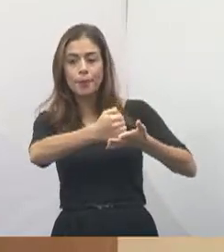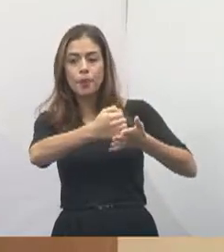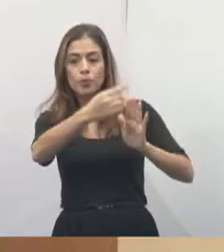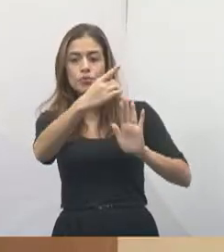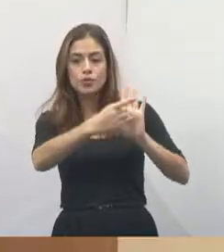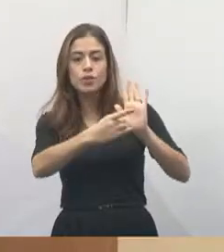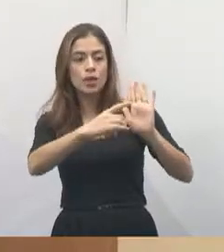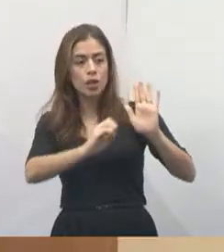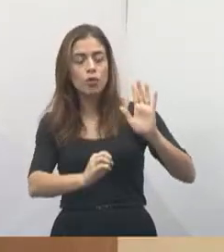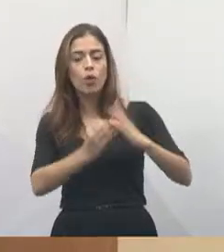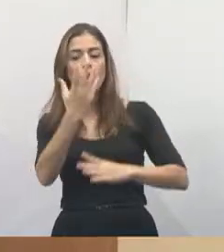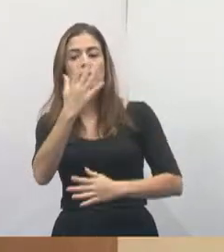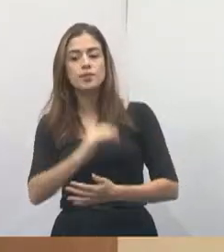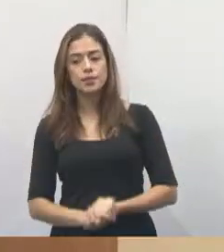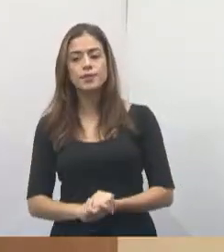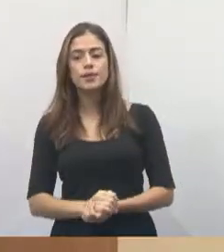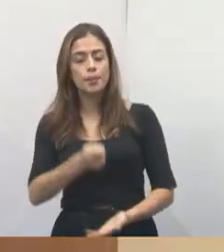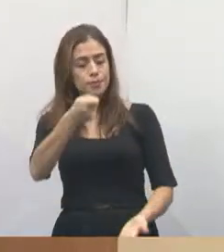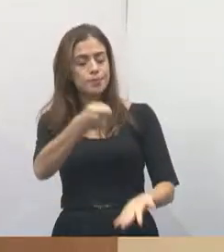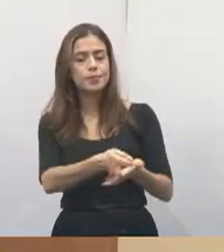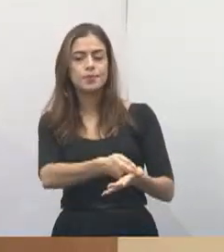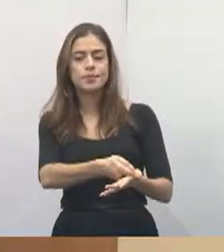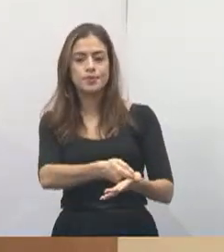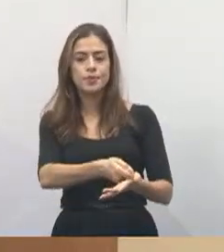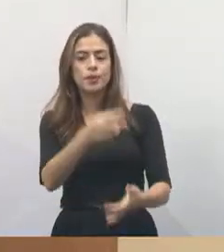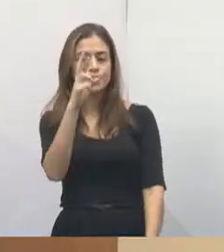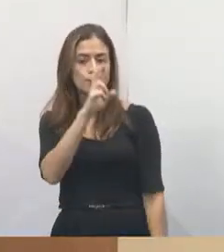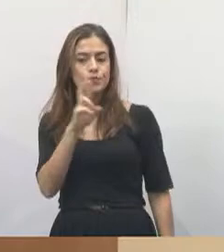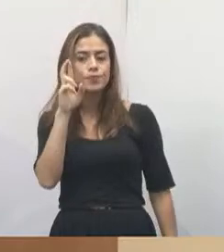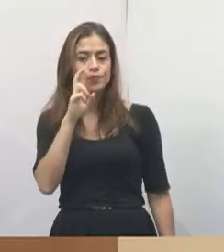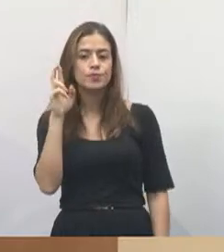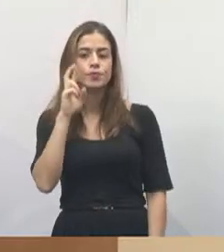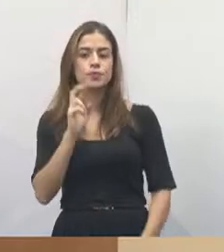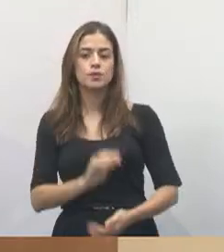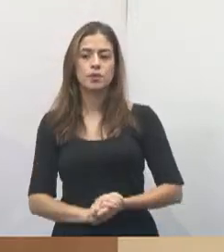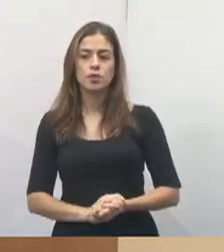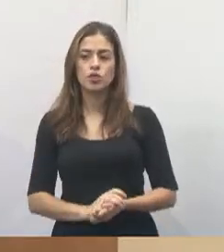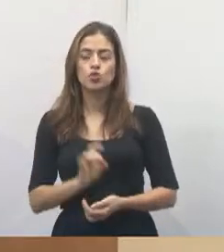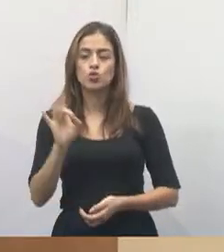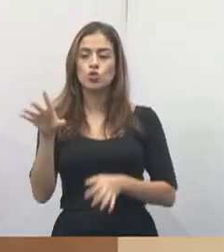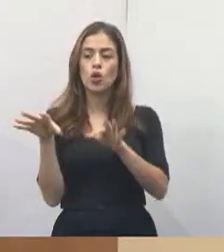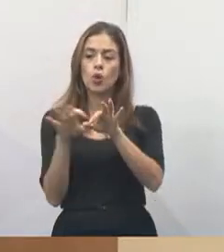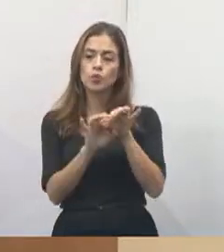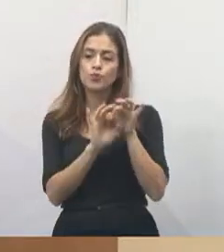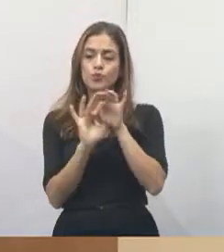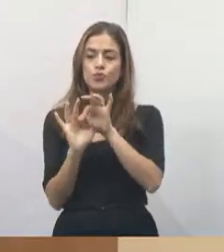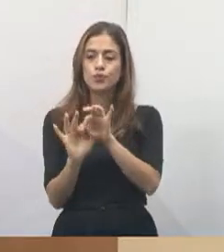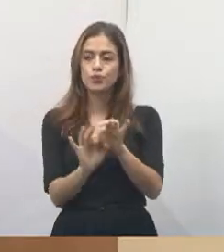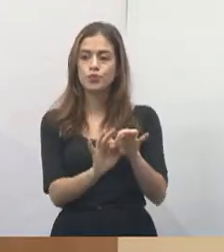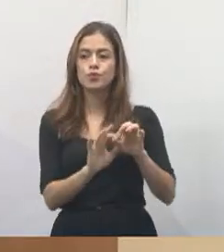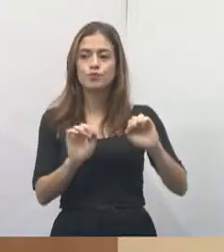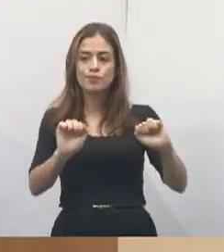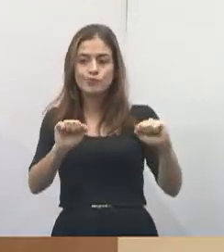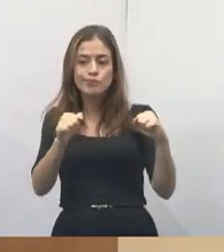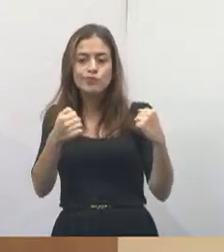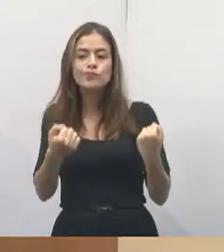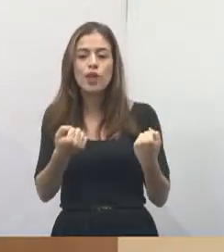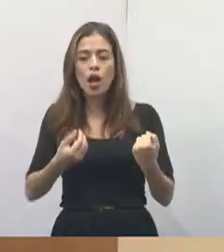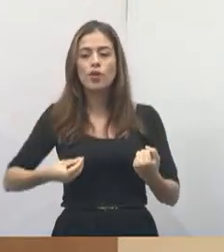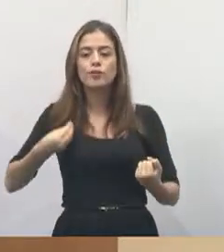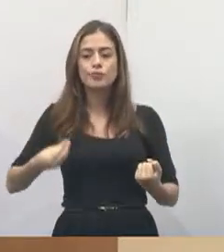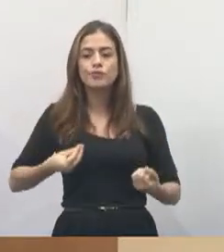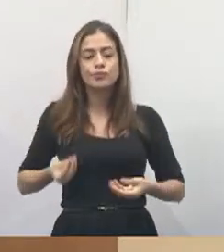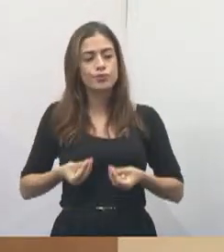serem cumpridos, serem fiscalizados, que somente a união de esforços vai dar vida